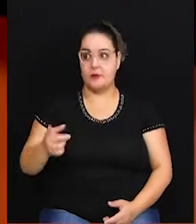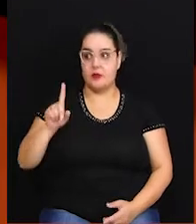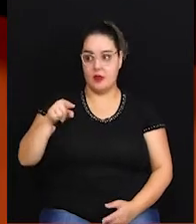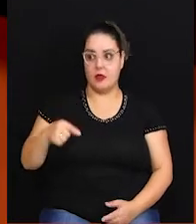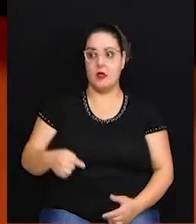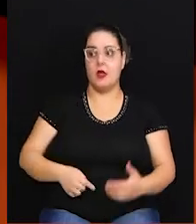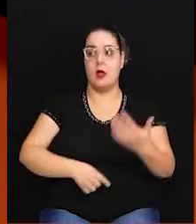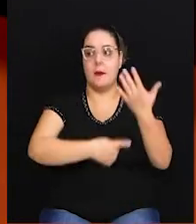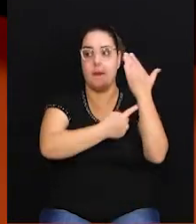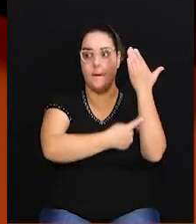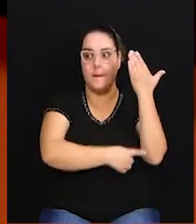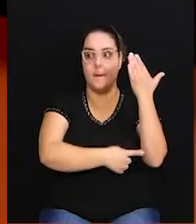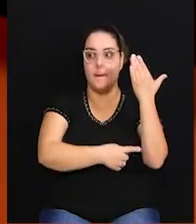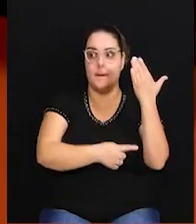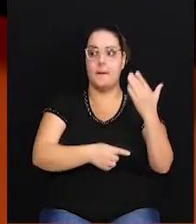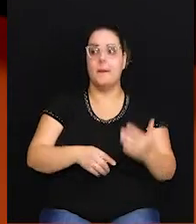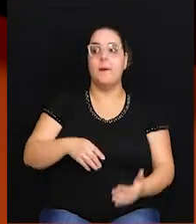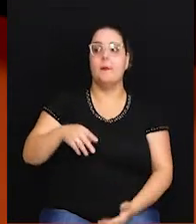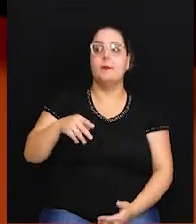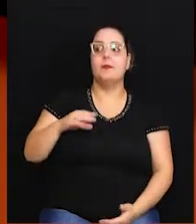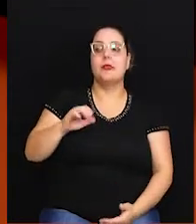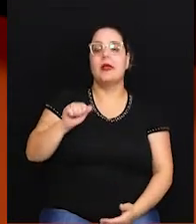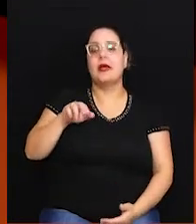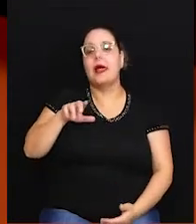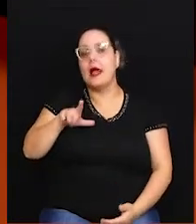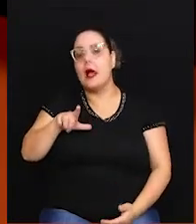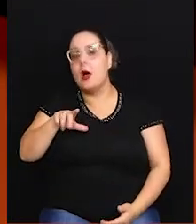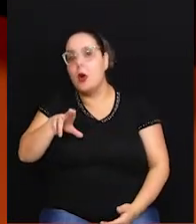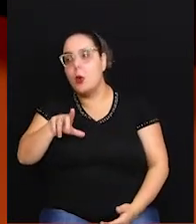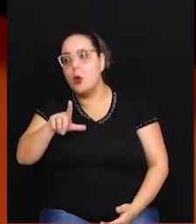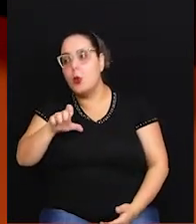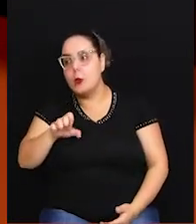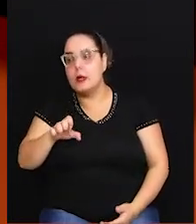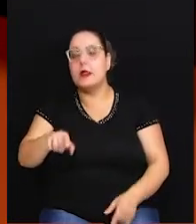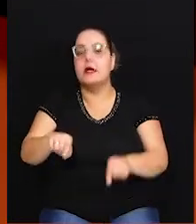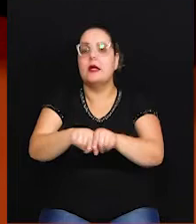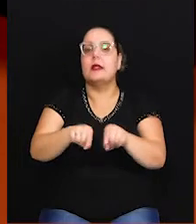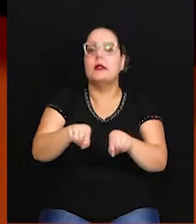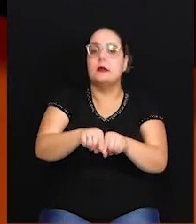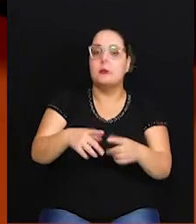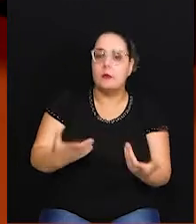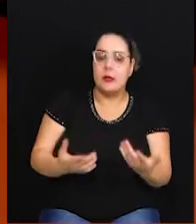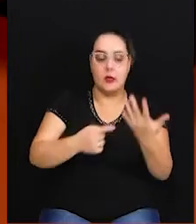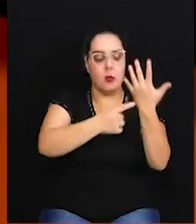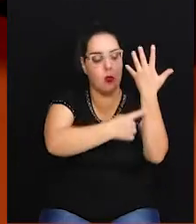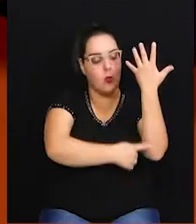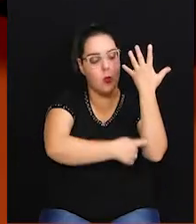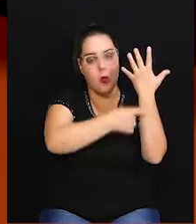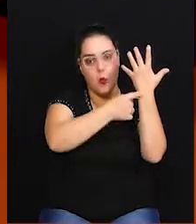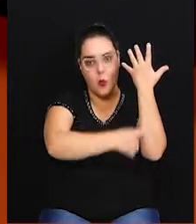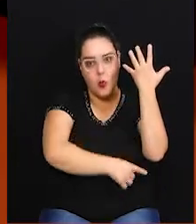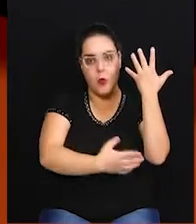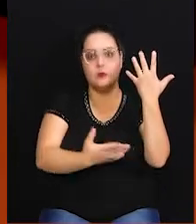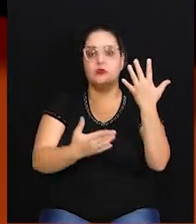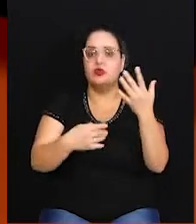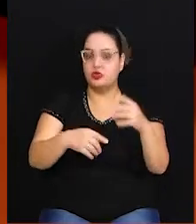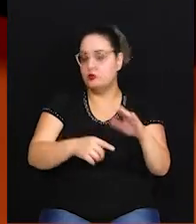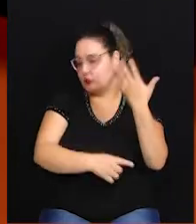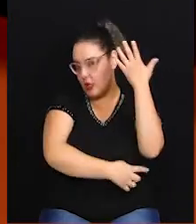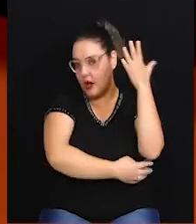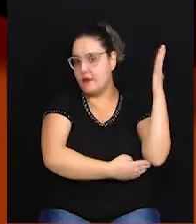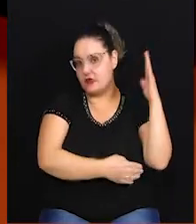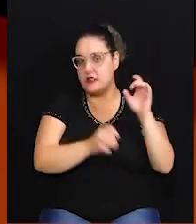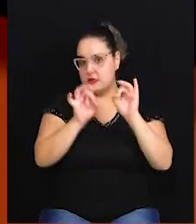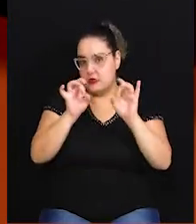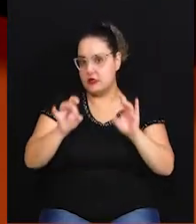fibras da palmeira juçara e do pseudocaule da bananeira. Como é que vocês chegaram a essa conclusão que essas